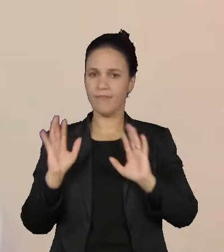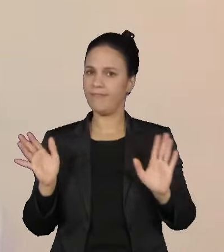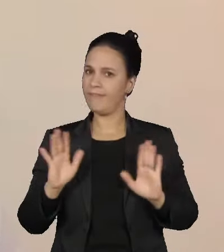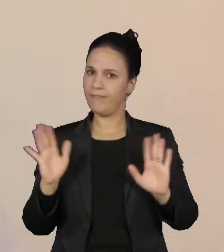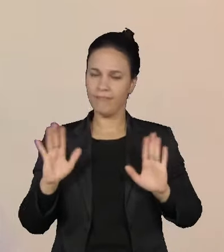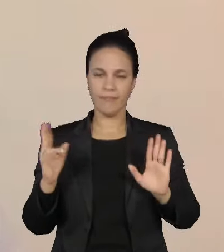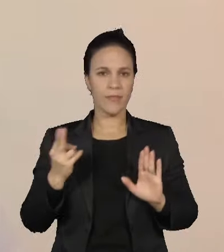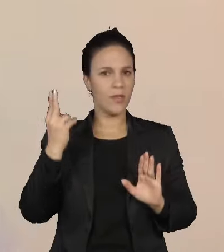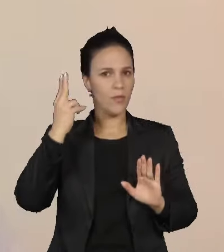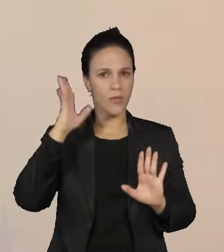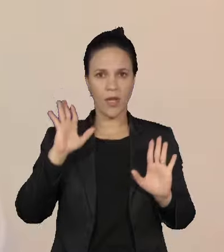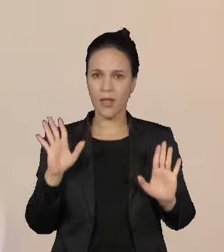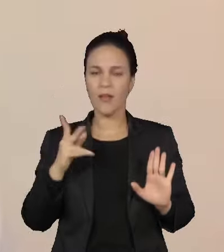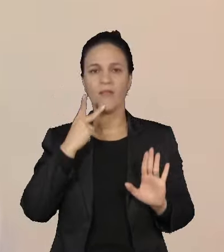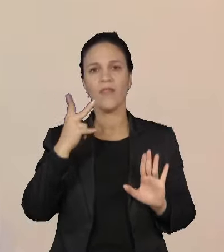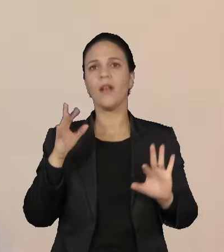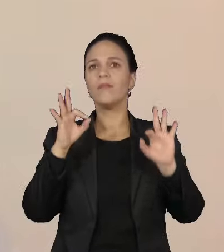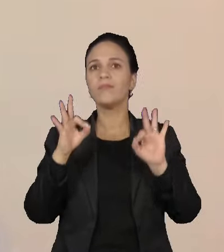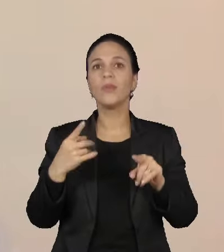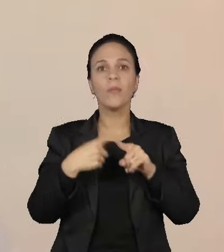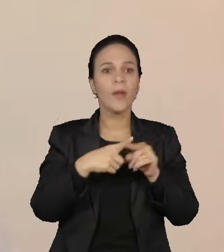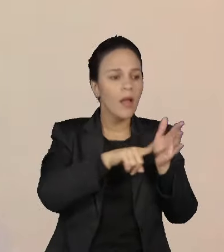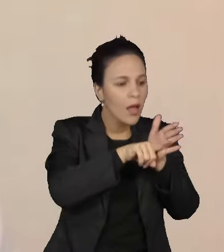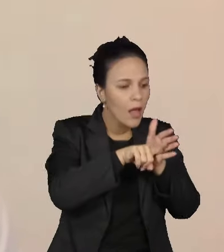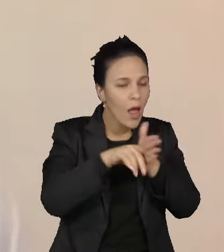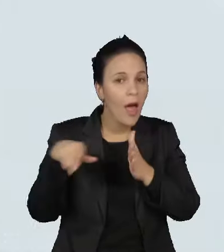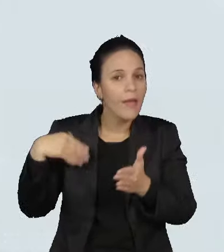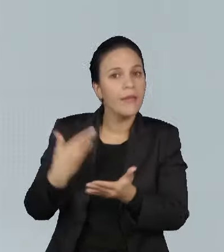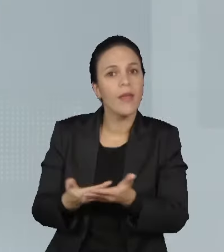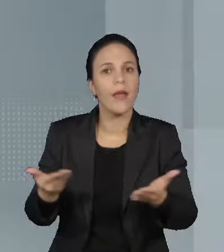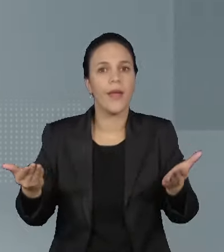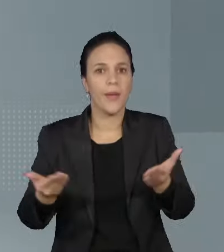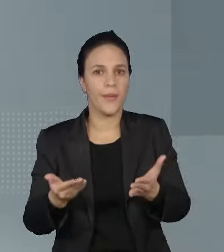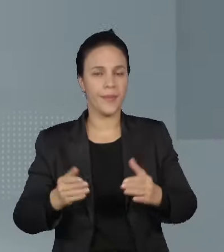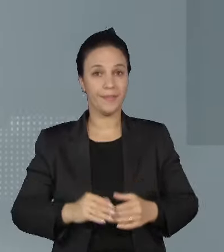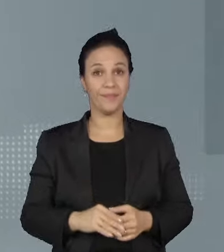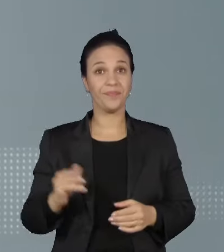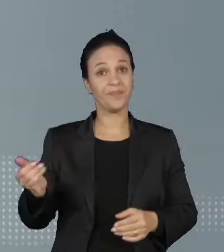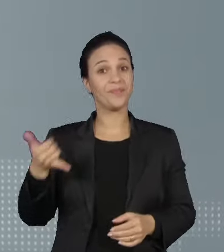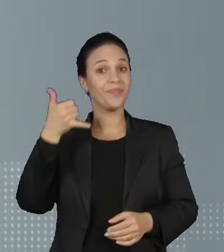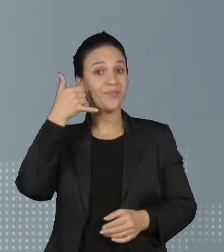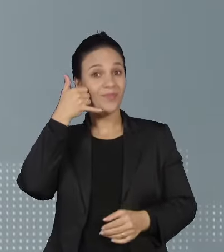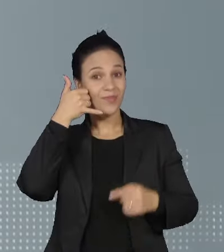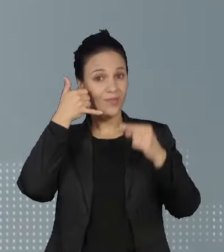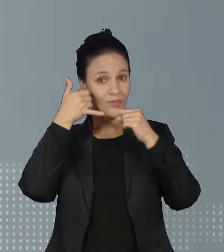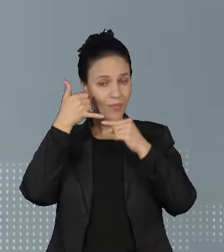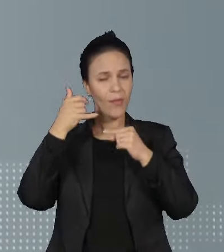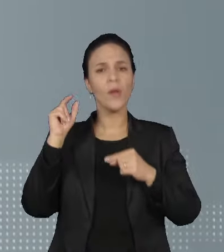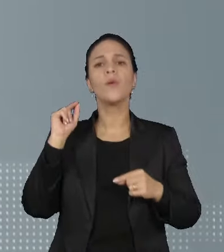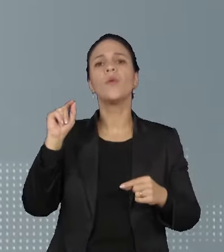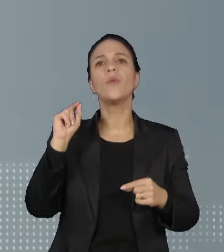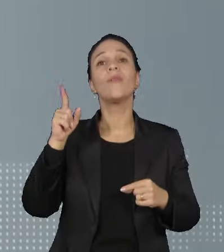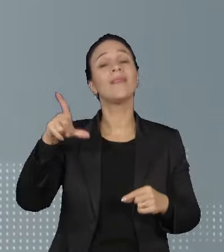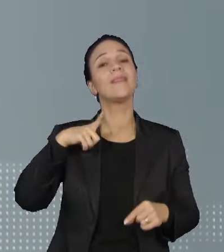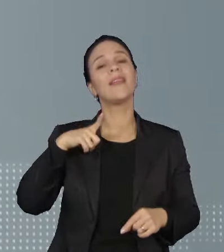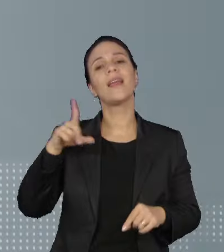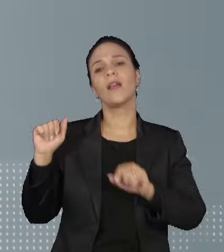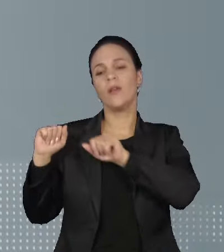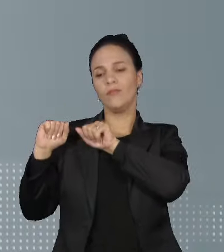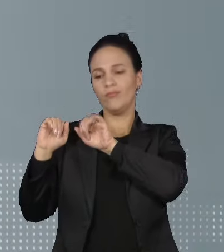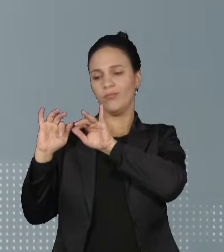não consegue estabelecer frente ao que a gente tem de dados até o momento. Os celulares estão entre os aparelhos que produzem ondas